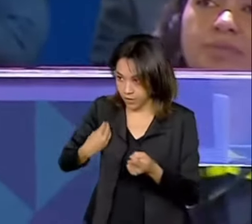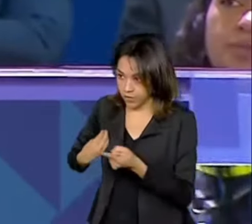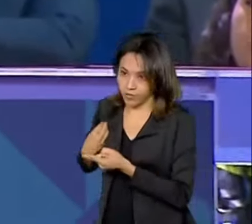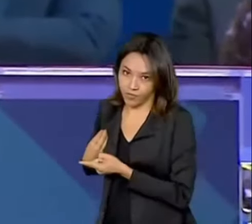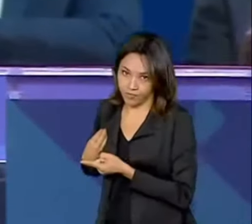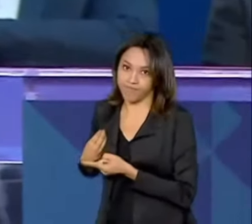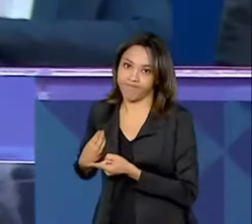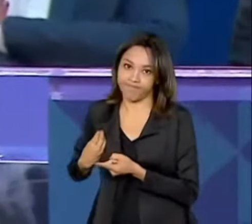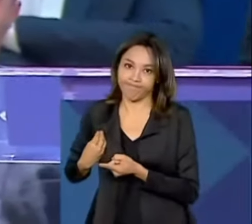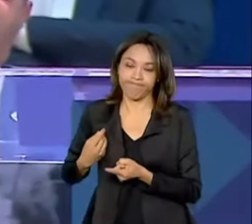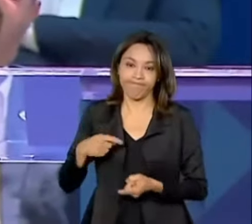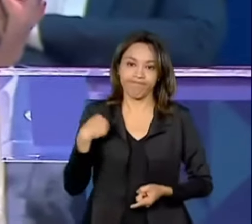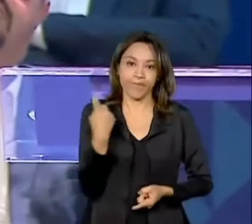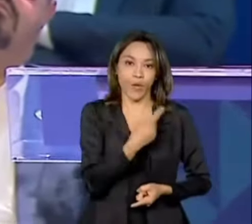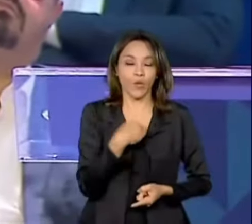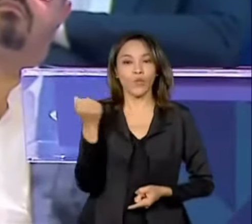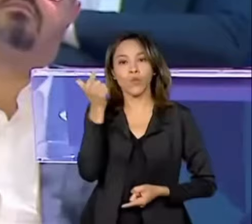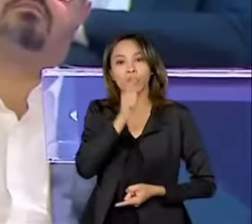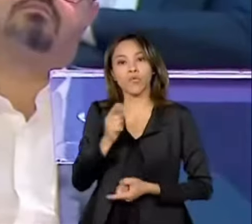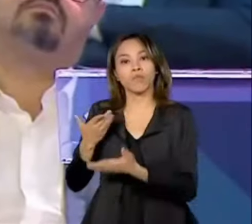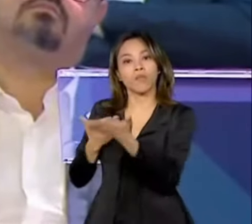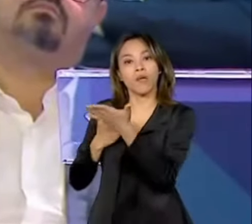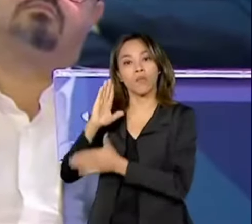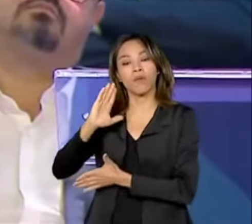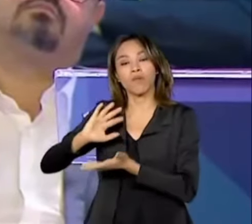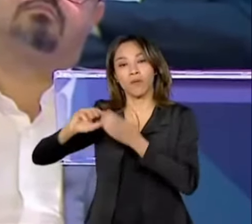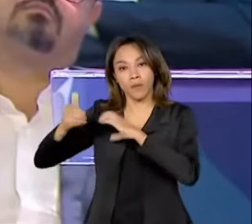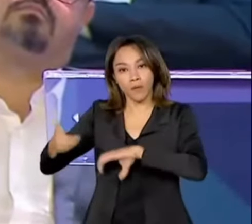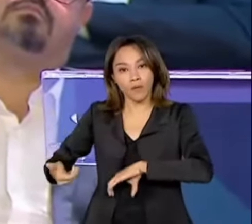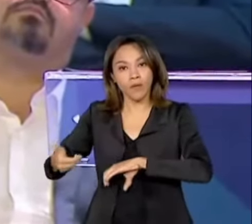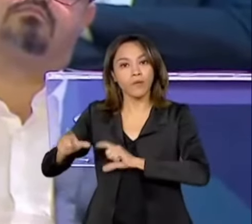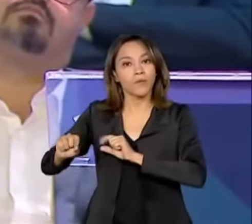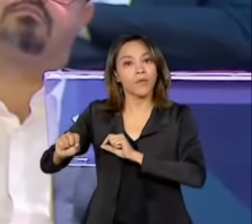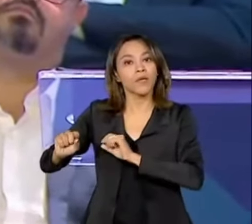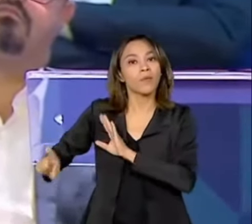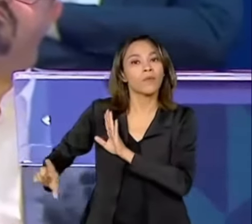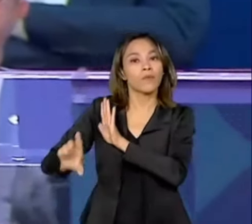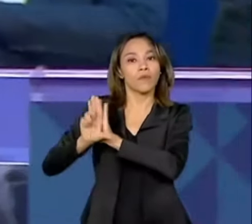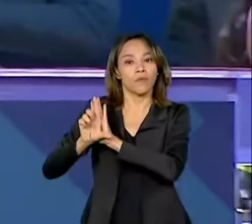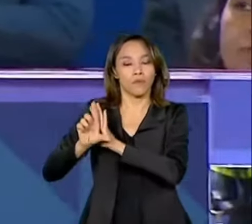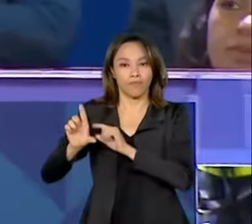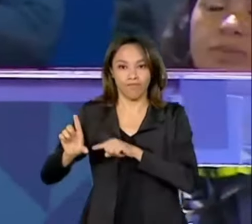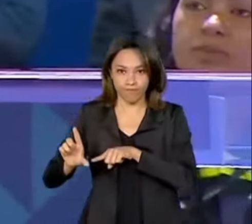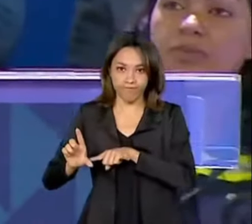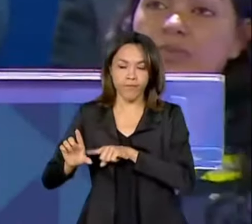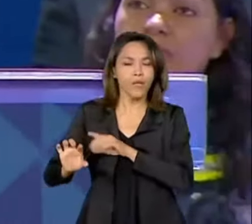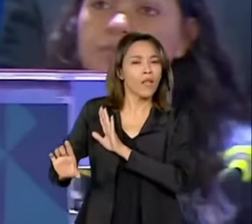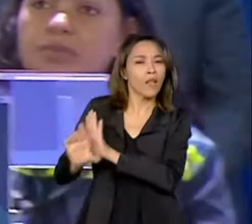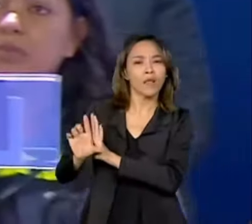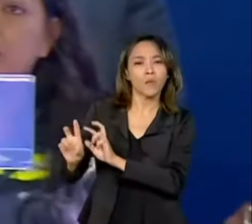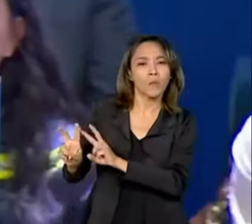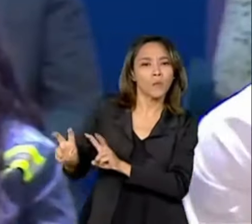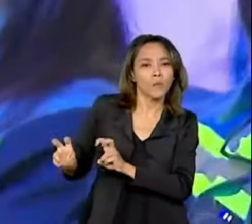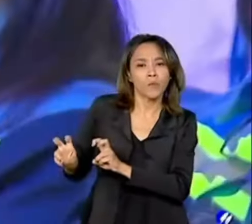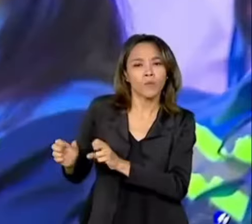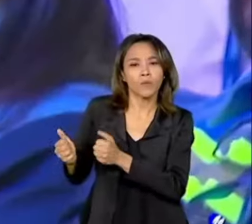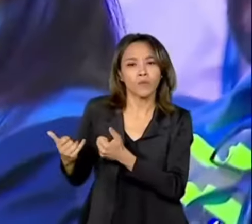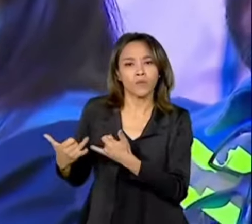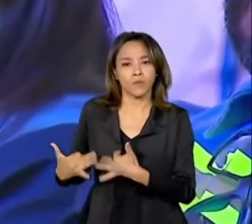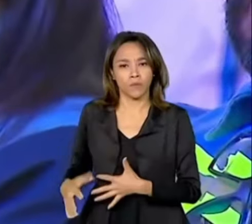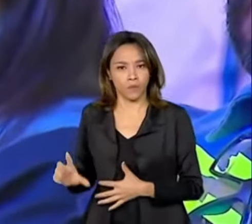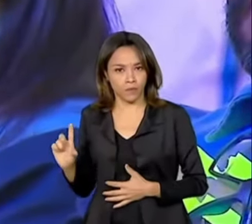Nós conseguimos aprovar no Congresso Nacional uma lei. A lei diz o seguinte: